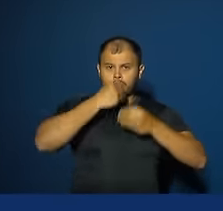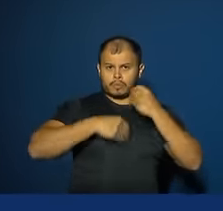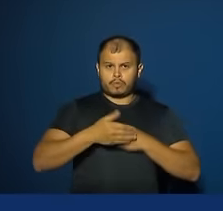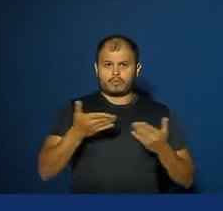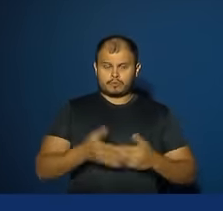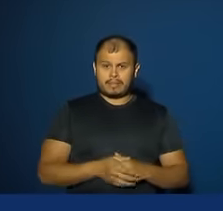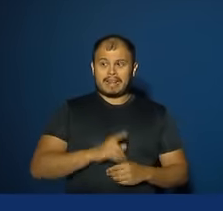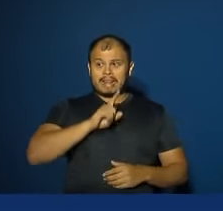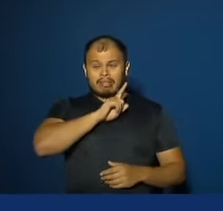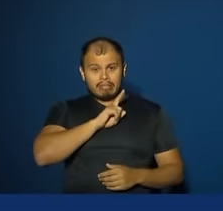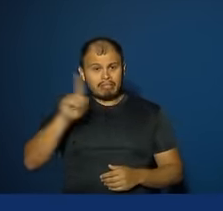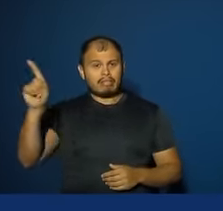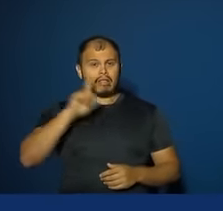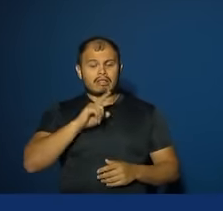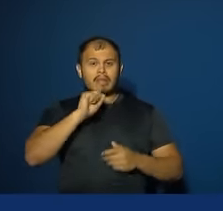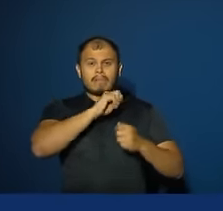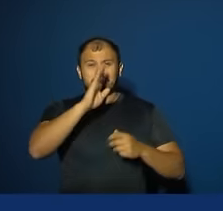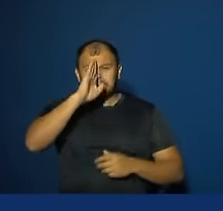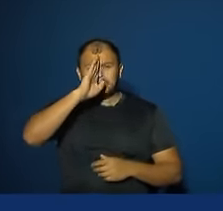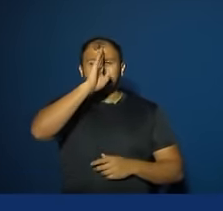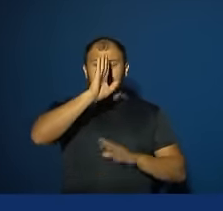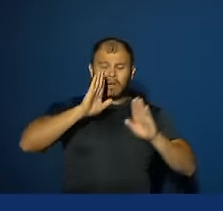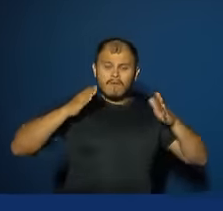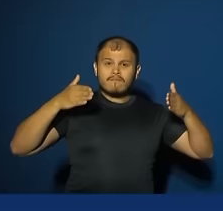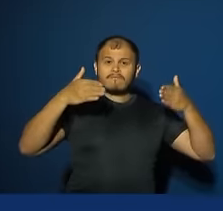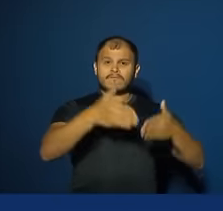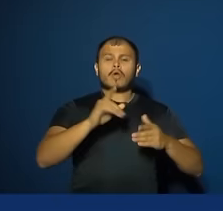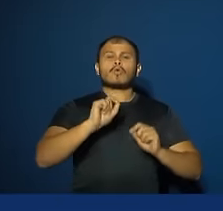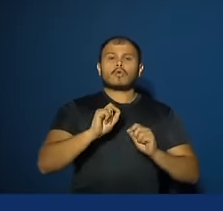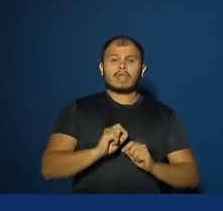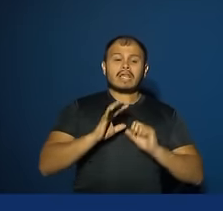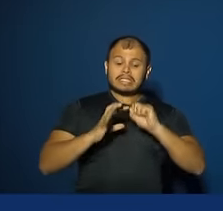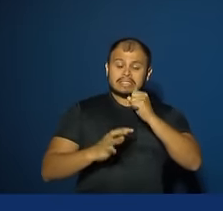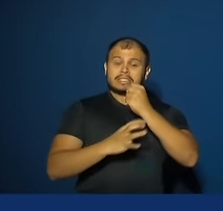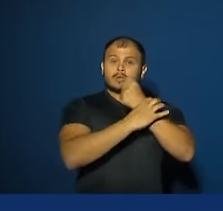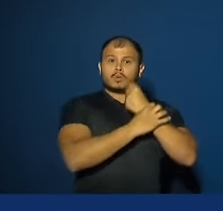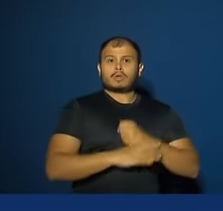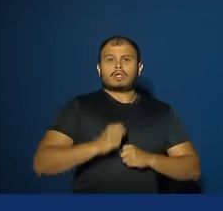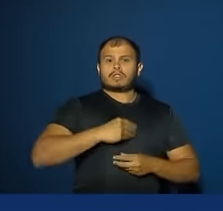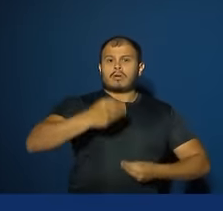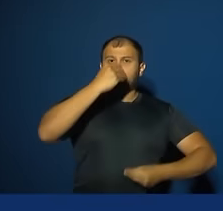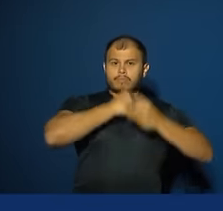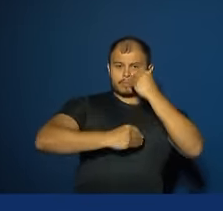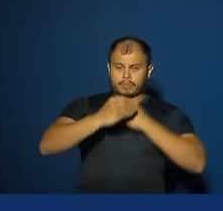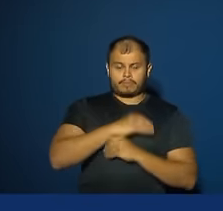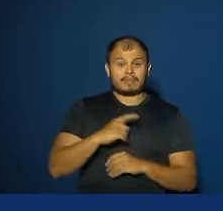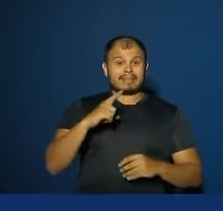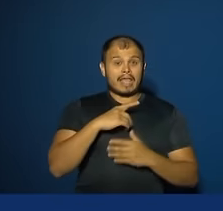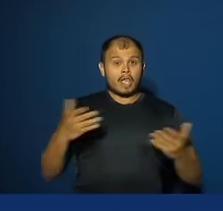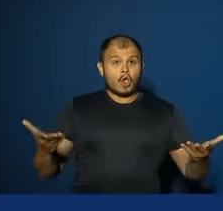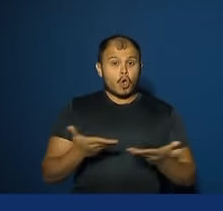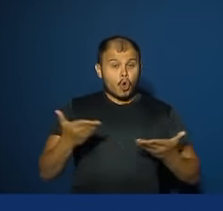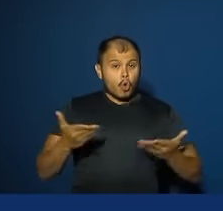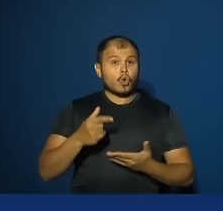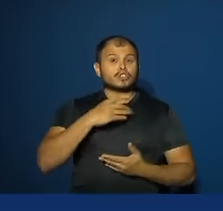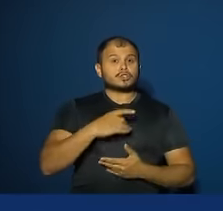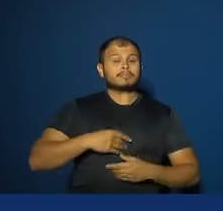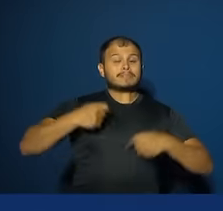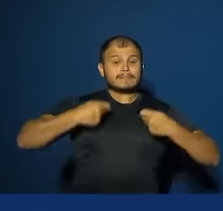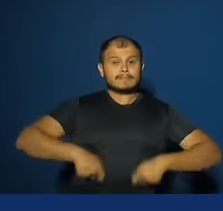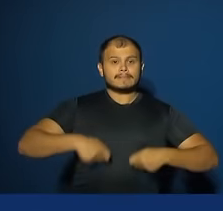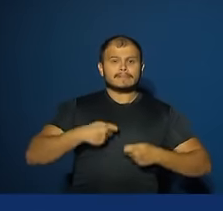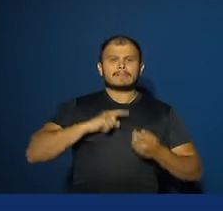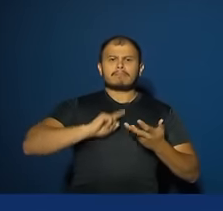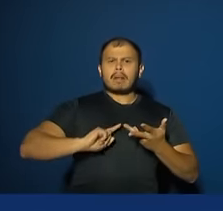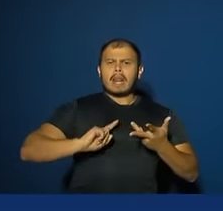é food Security então Eh por exemplo né existe uma demanda de de investimento